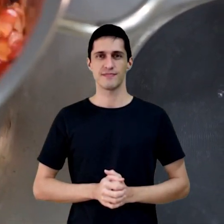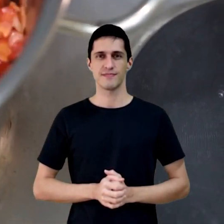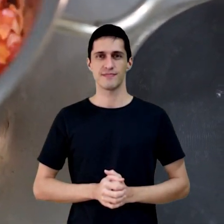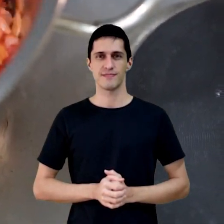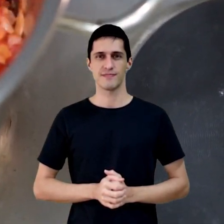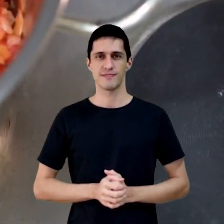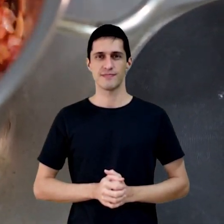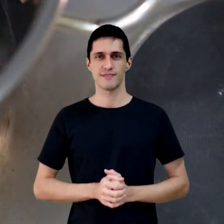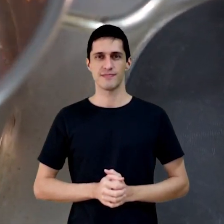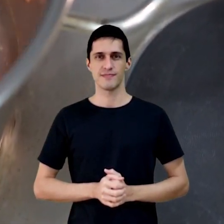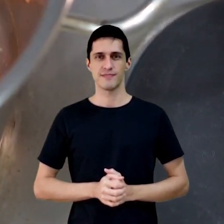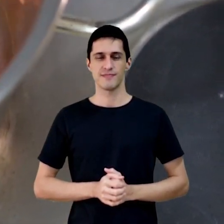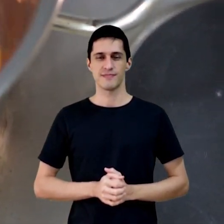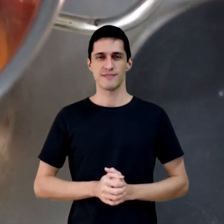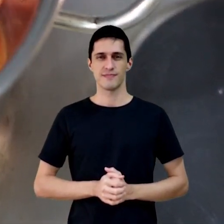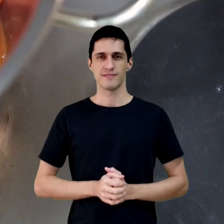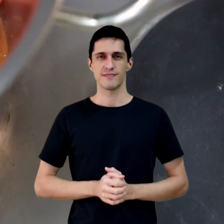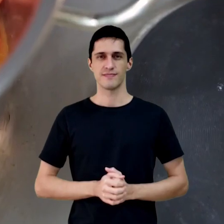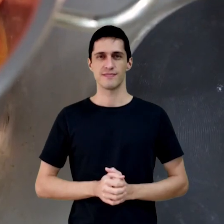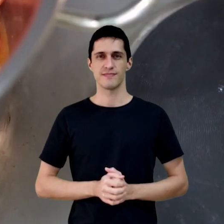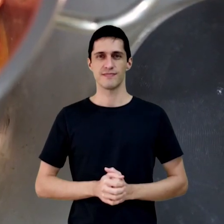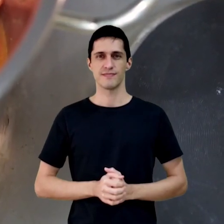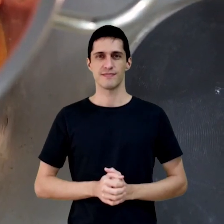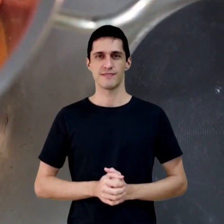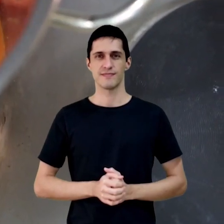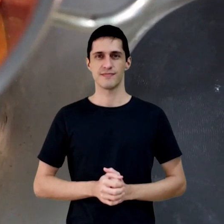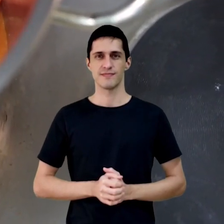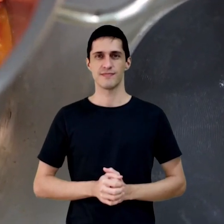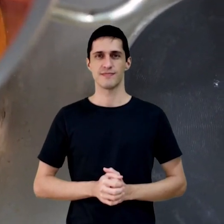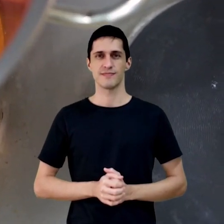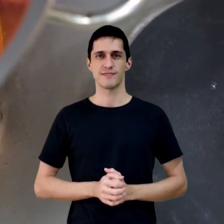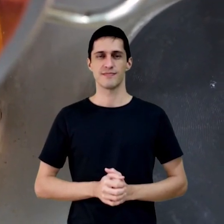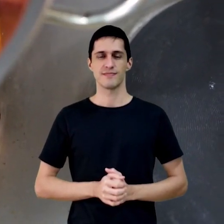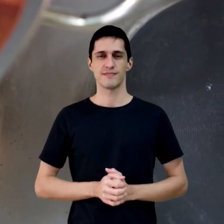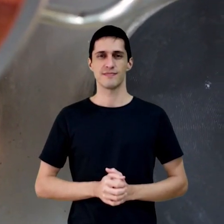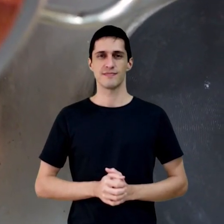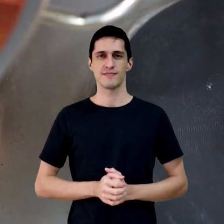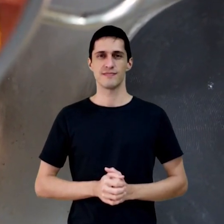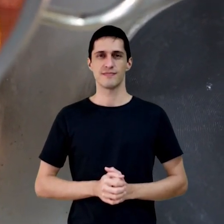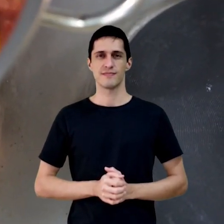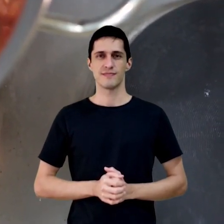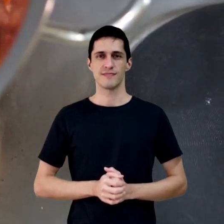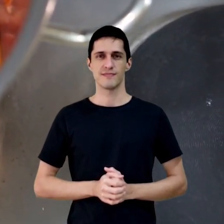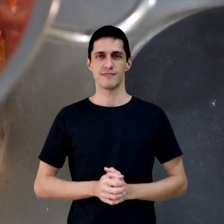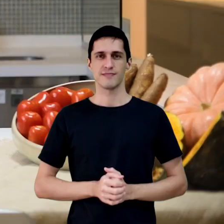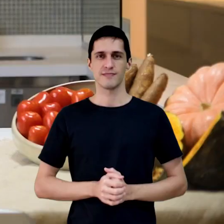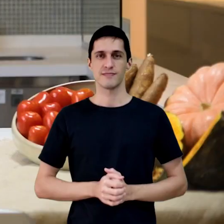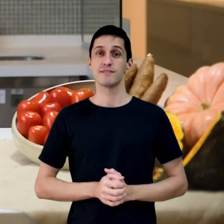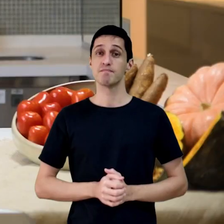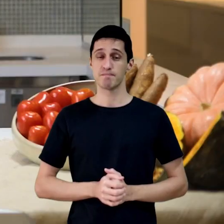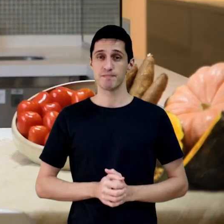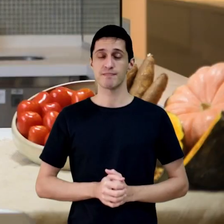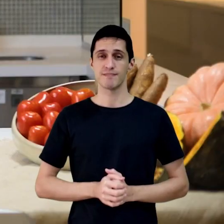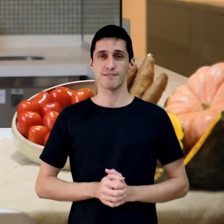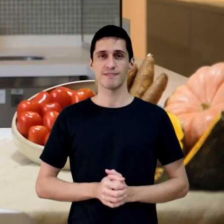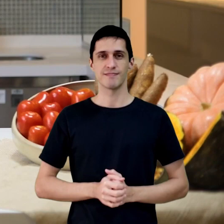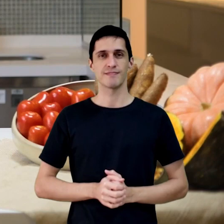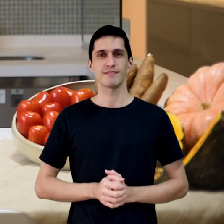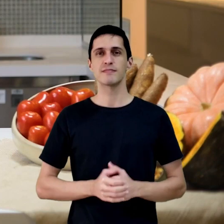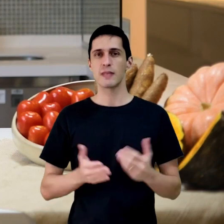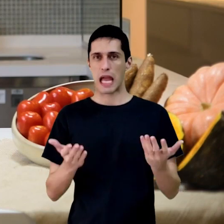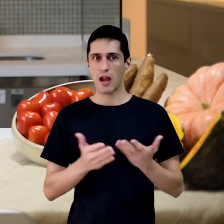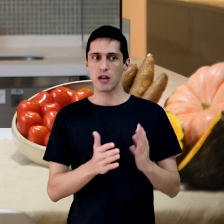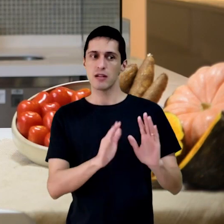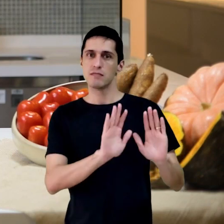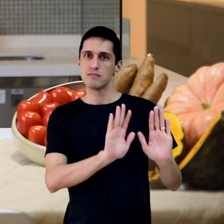A Bom, aqui agora vai